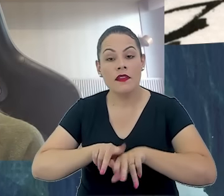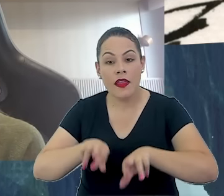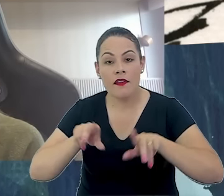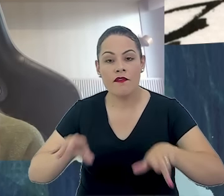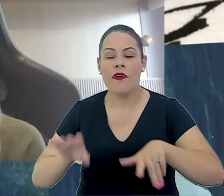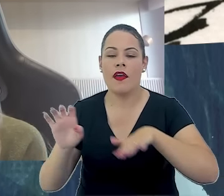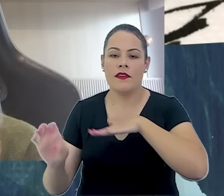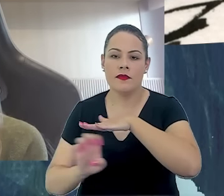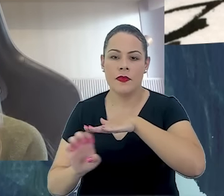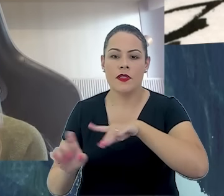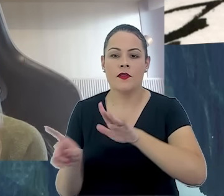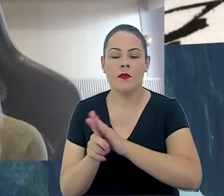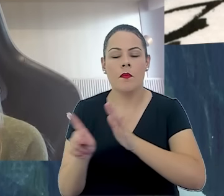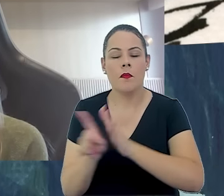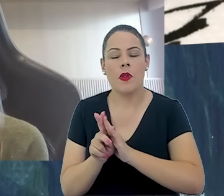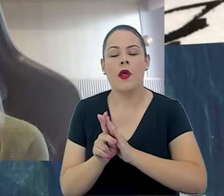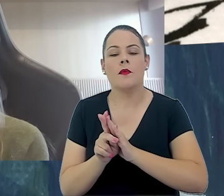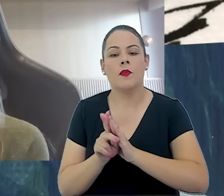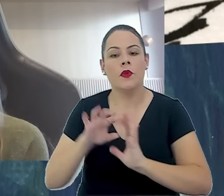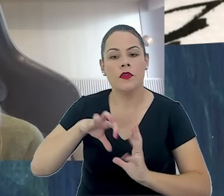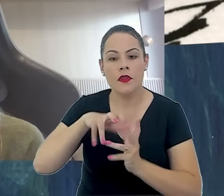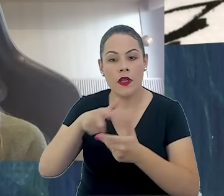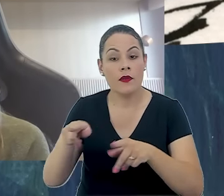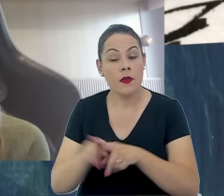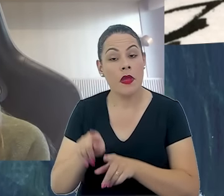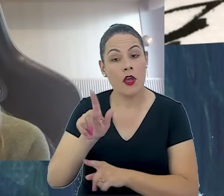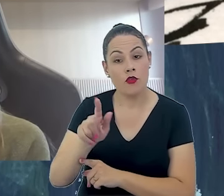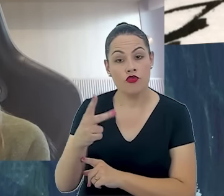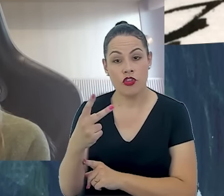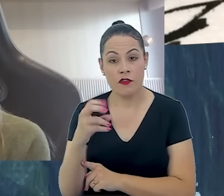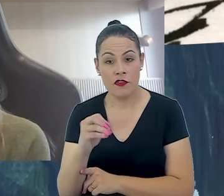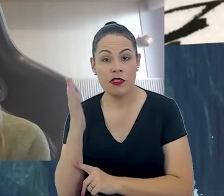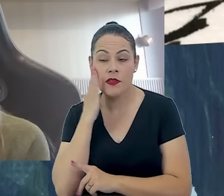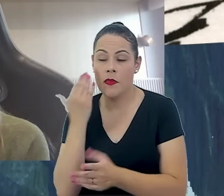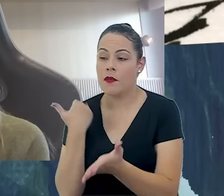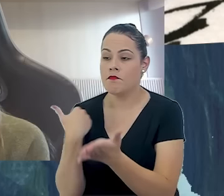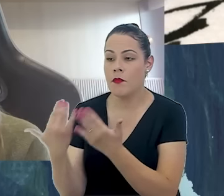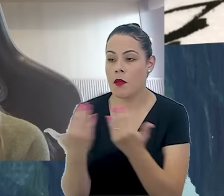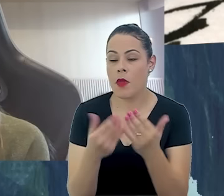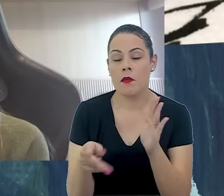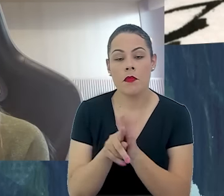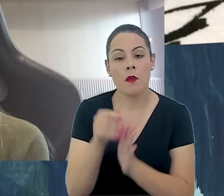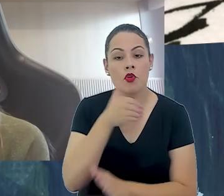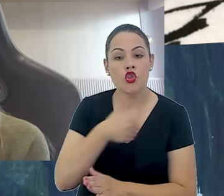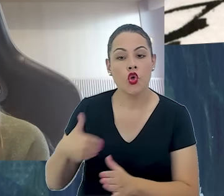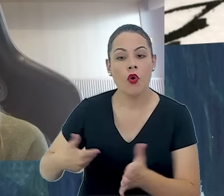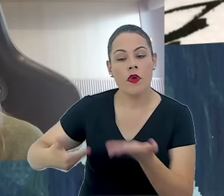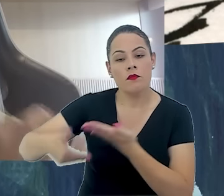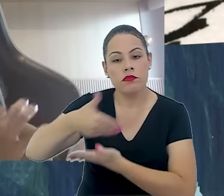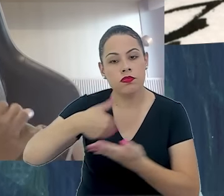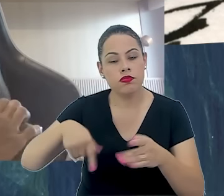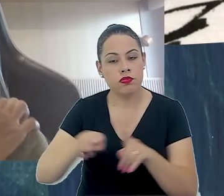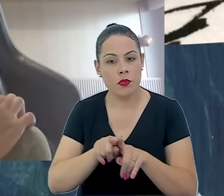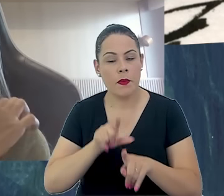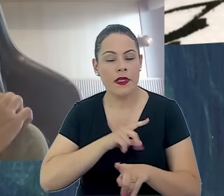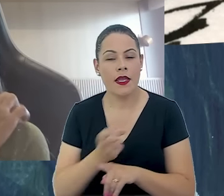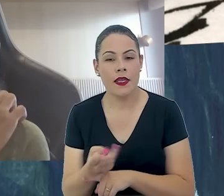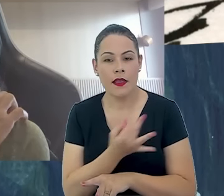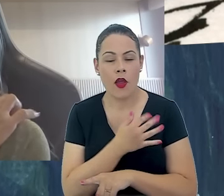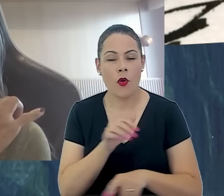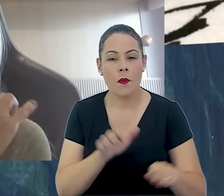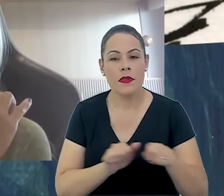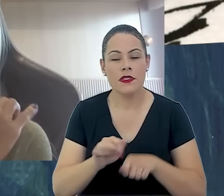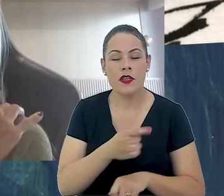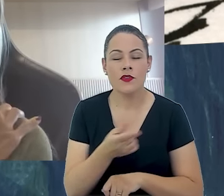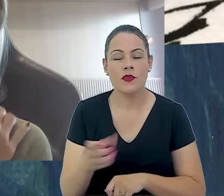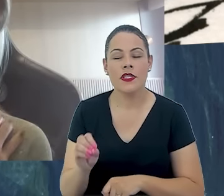organismos internacionais, existem ações a nível do G20, entre governos, existem também ações dentro do